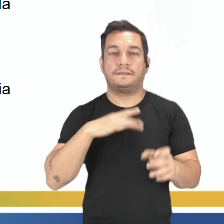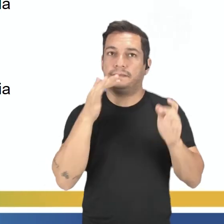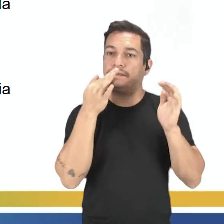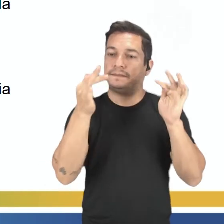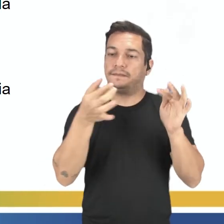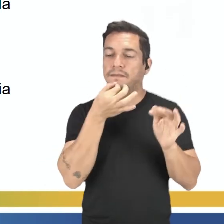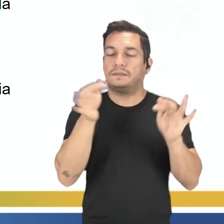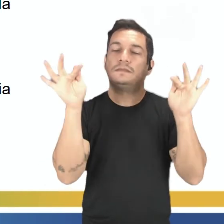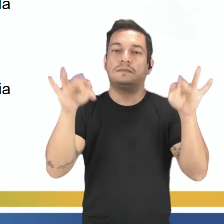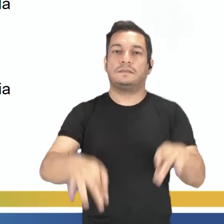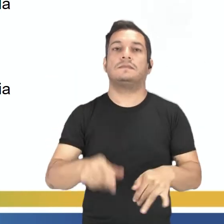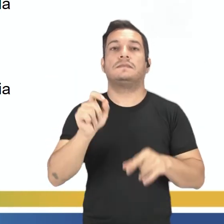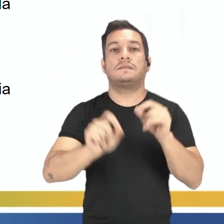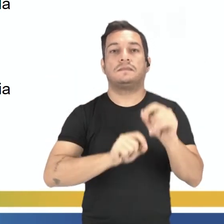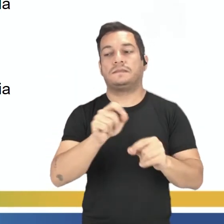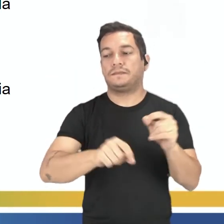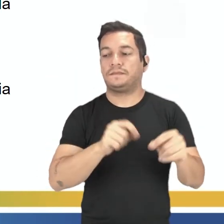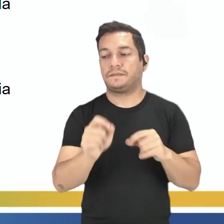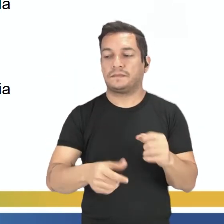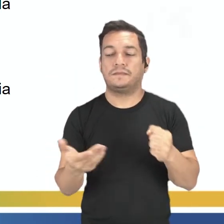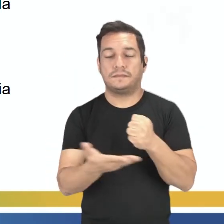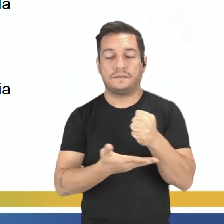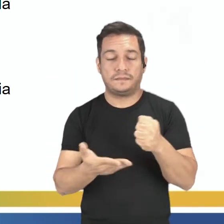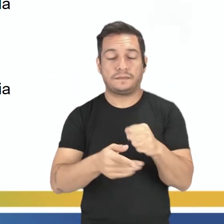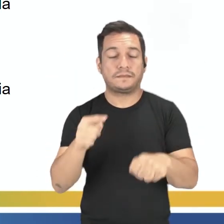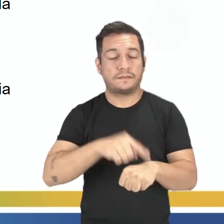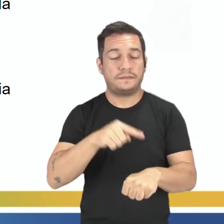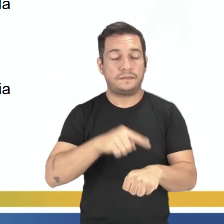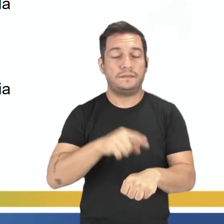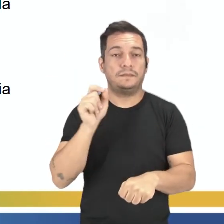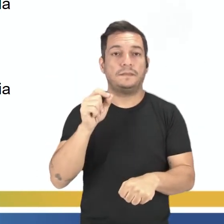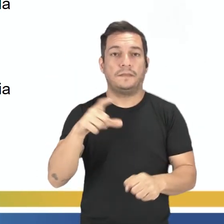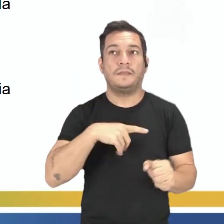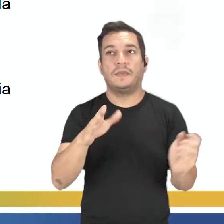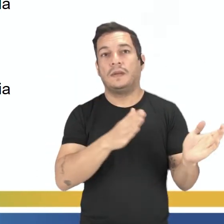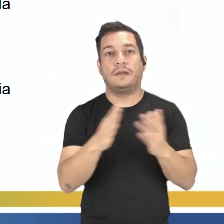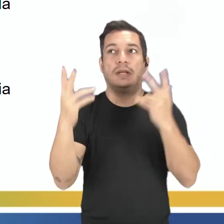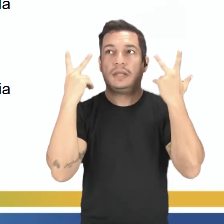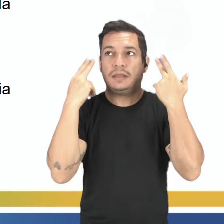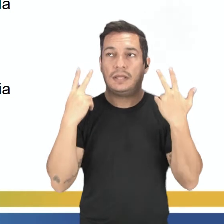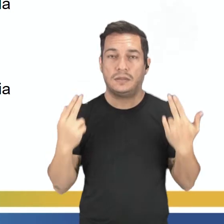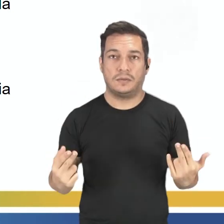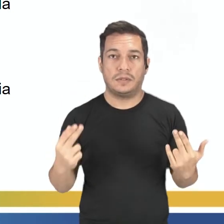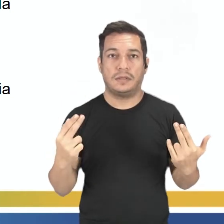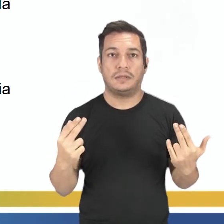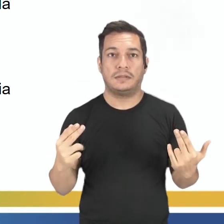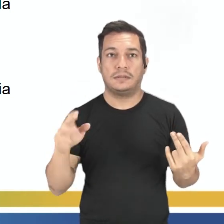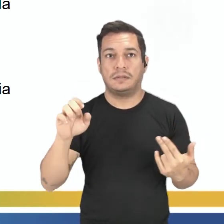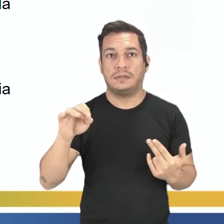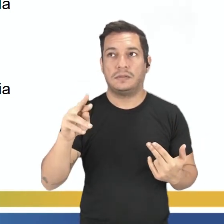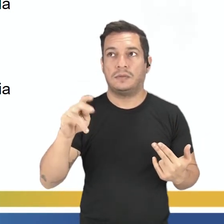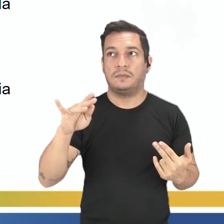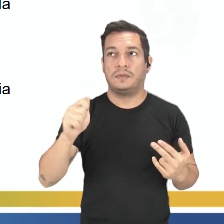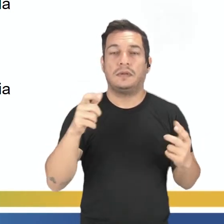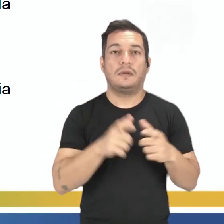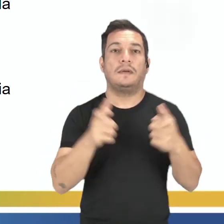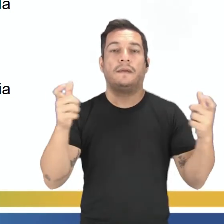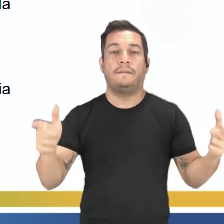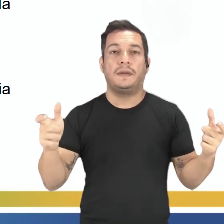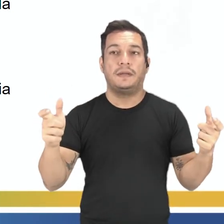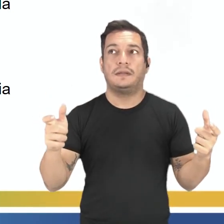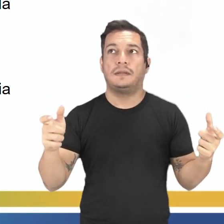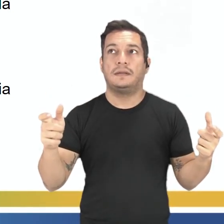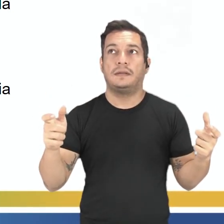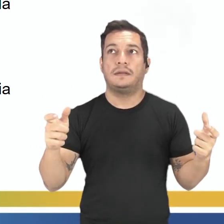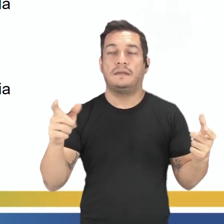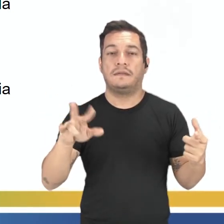quê? Que a partir do momento em que eu tenho os processos naturais e a entropia aumenta, à medida que a entropia aumenta,